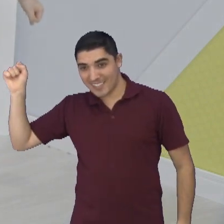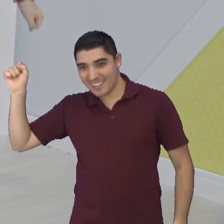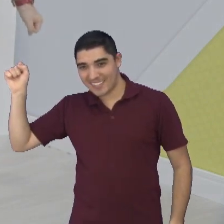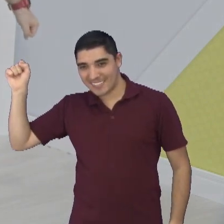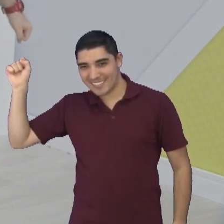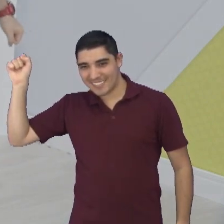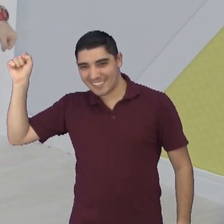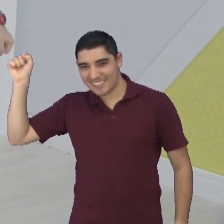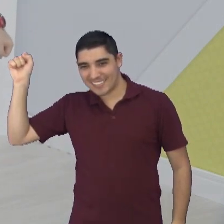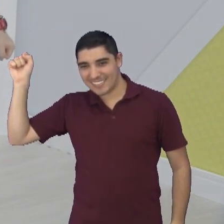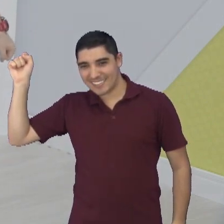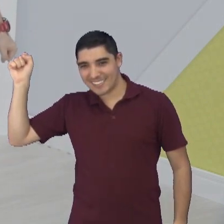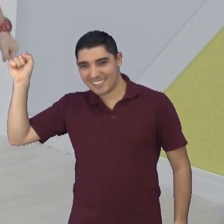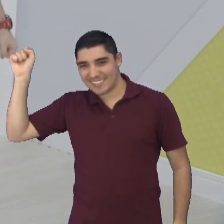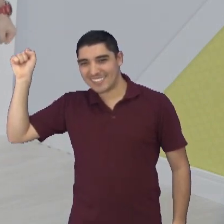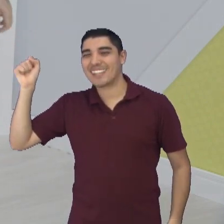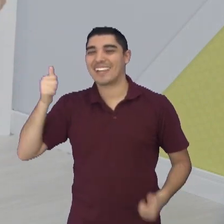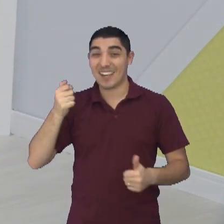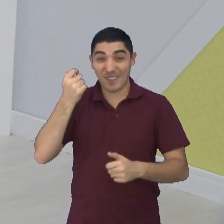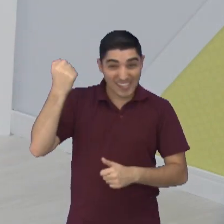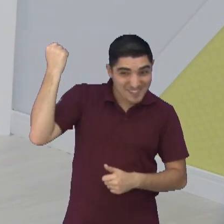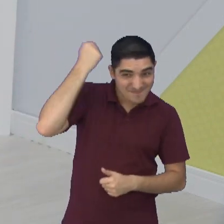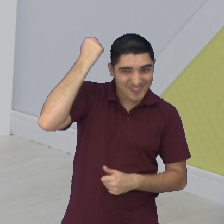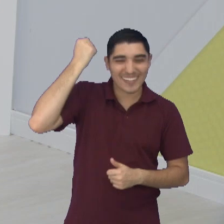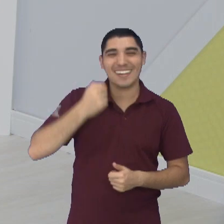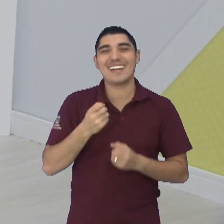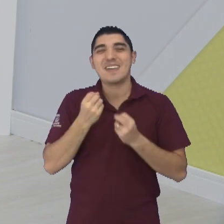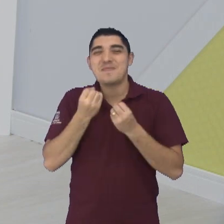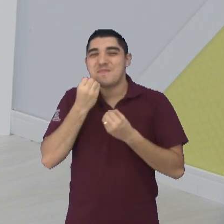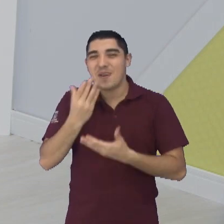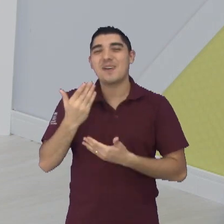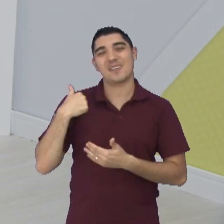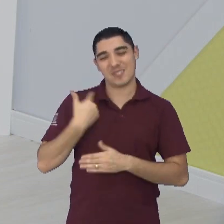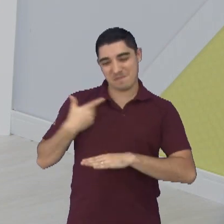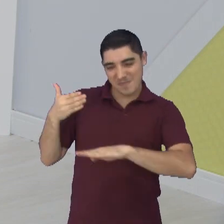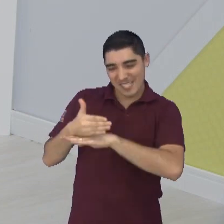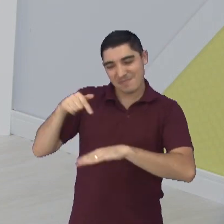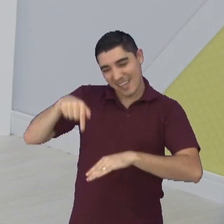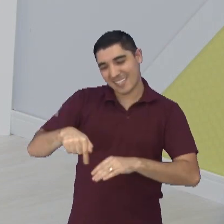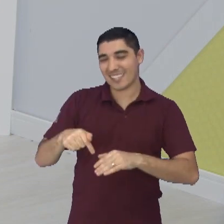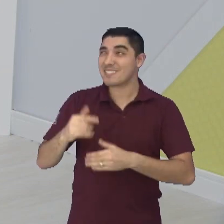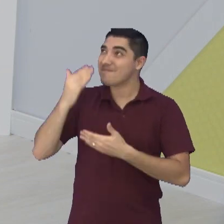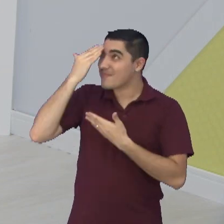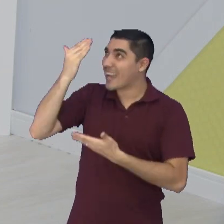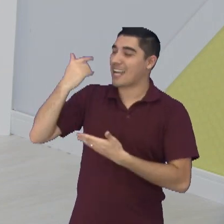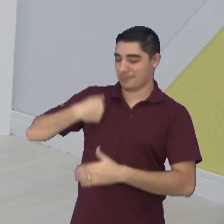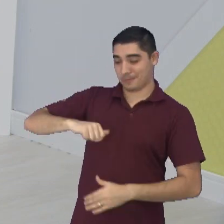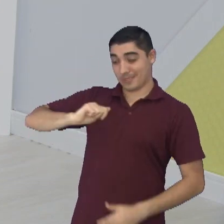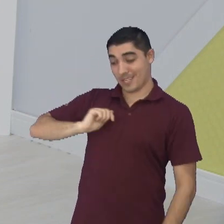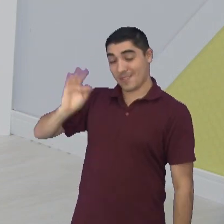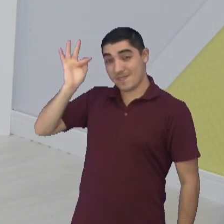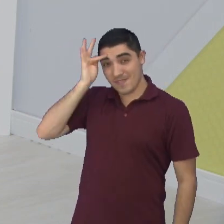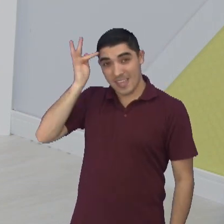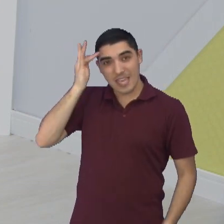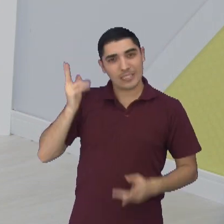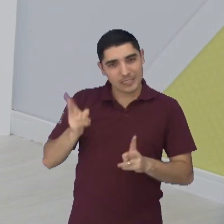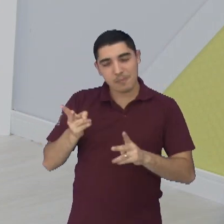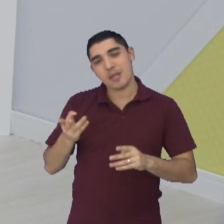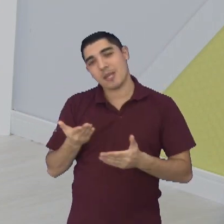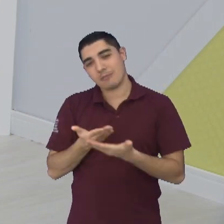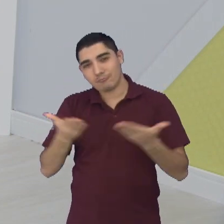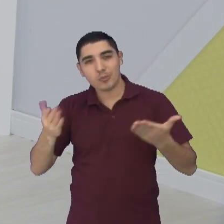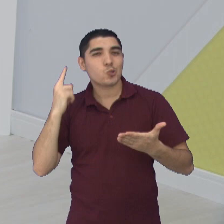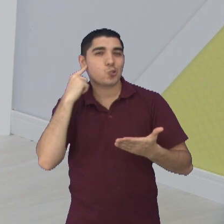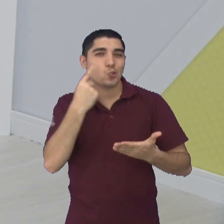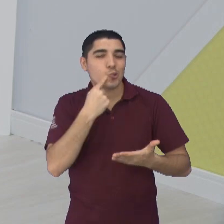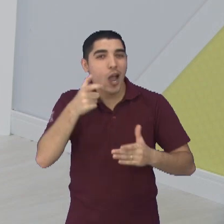sempre bom ter você... Opa, quase que eu dei um croque nele. Sempre bom ter você aqui, nosso querido Luiz Fernando, trazendo e levando a informação para a